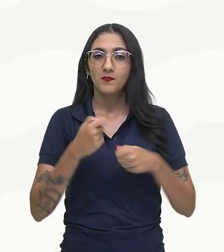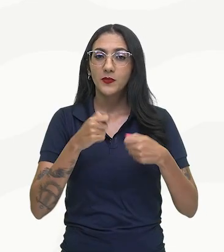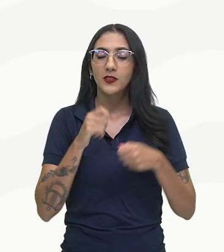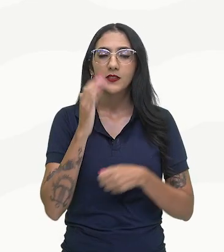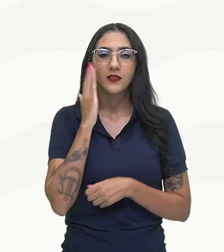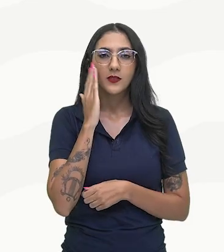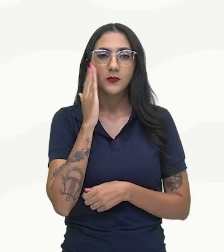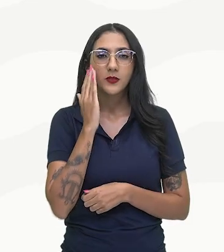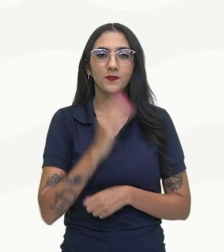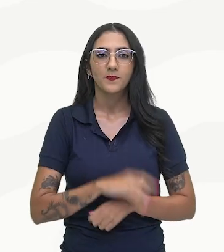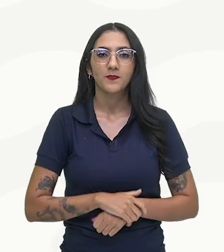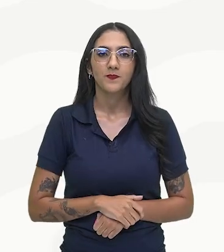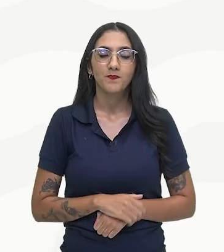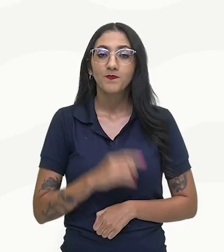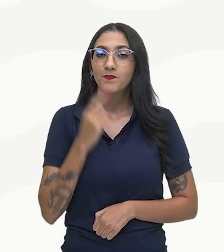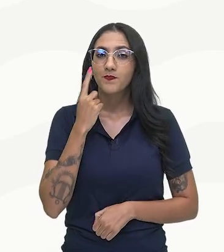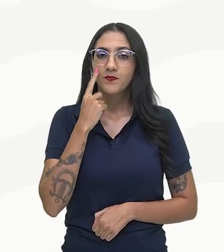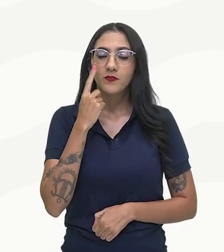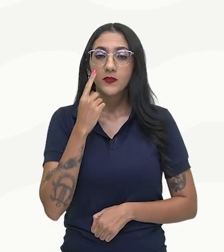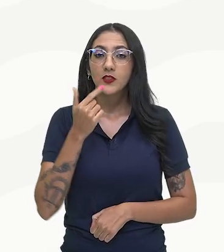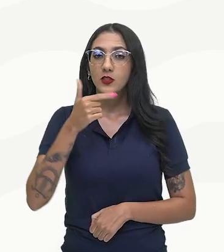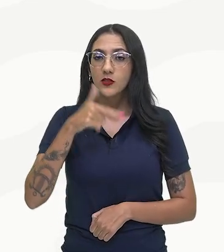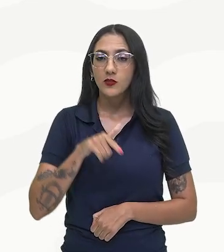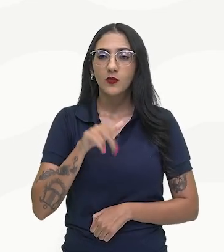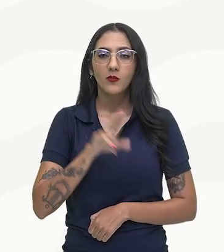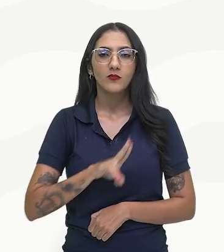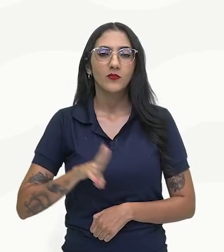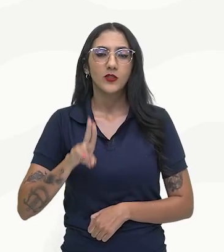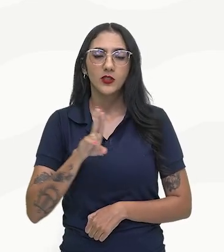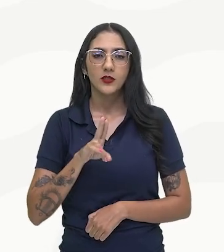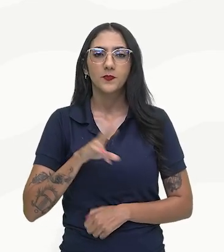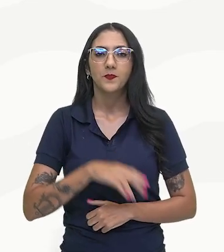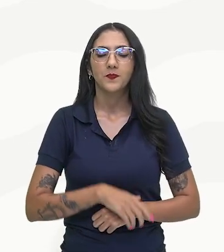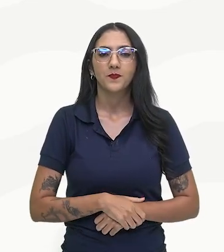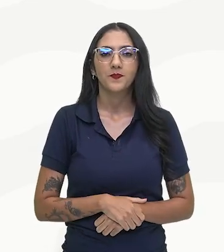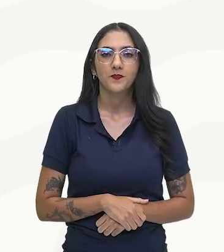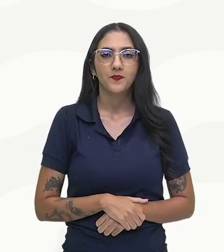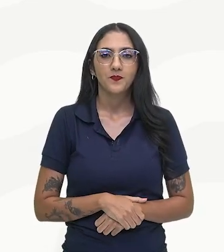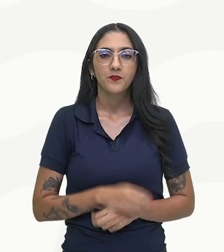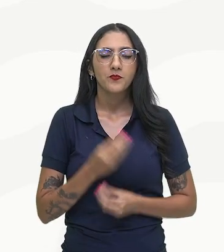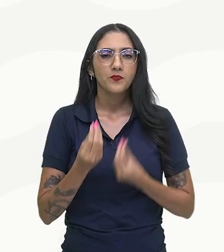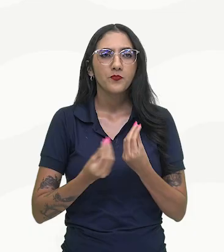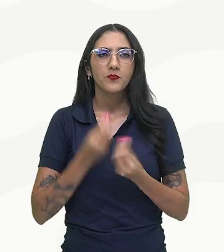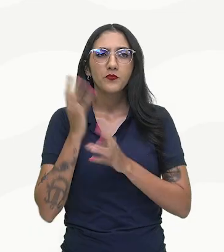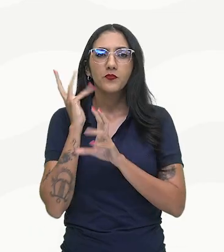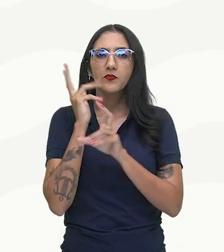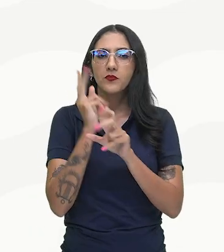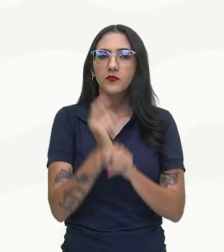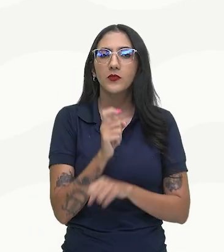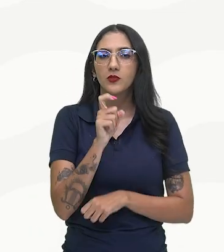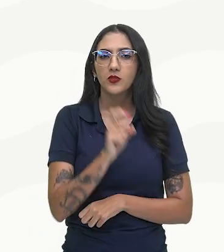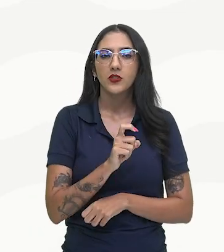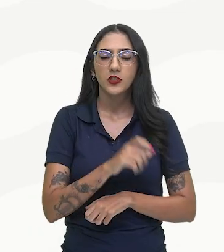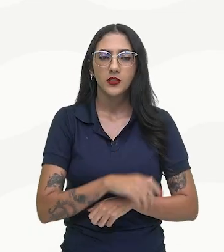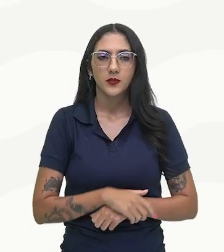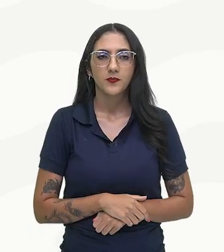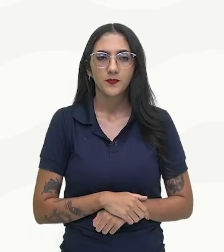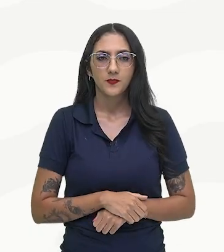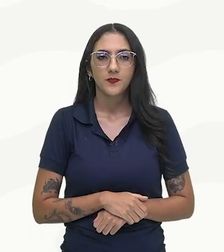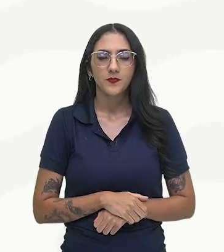x2'. Vamos lá, mais uma vez, utilizar os nossos coeficientes. Como é que a gente calcula o x mesmo? É menos